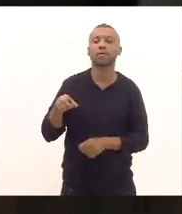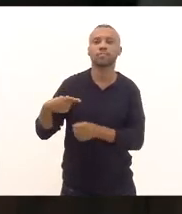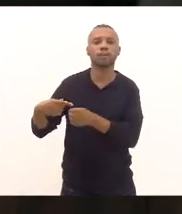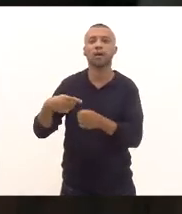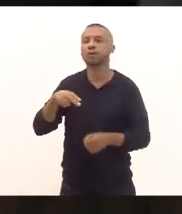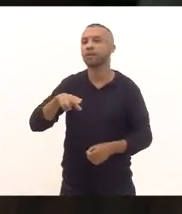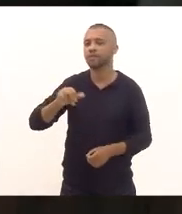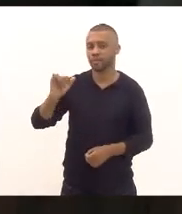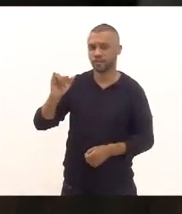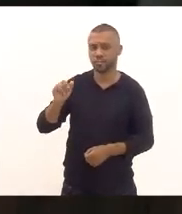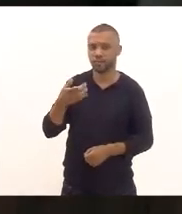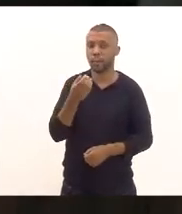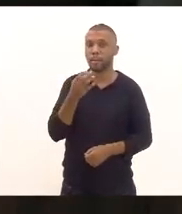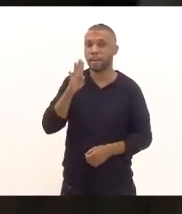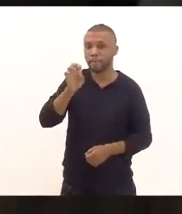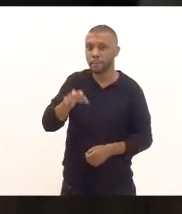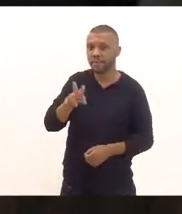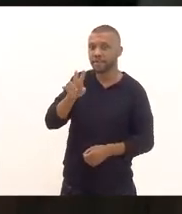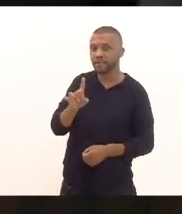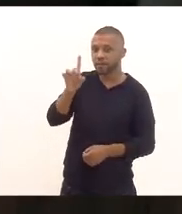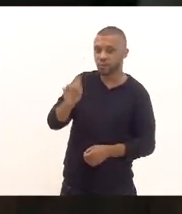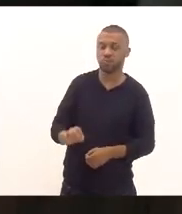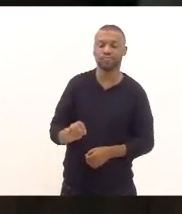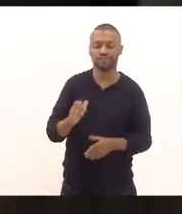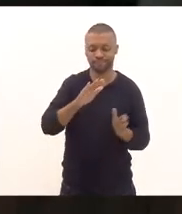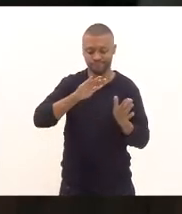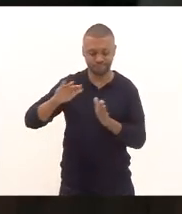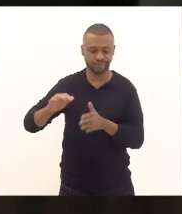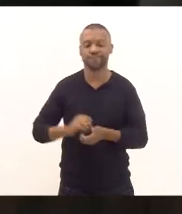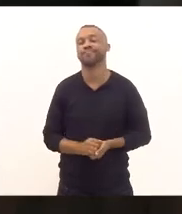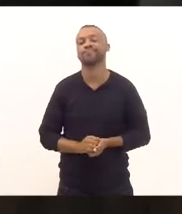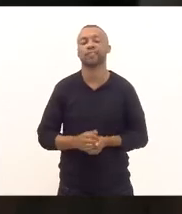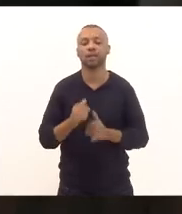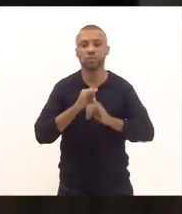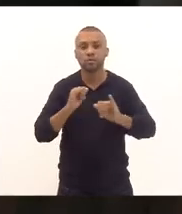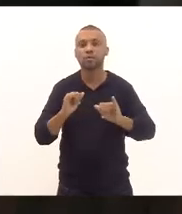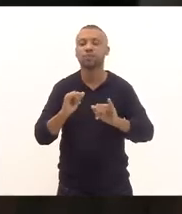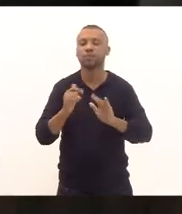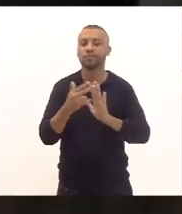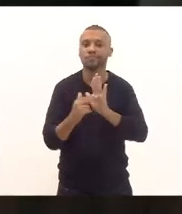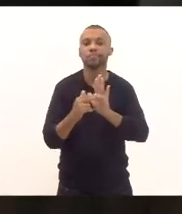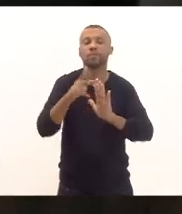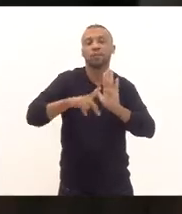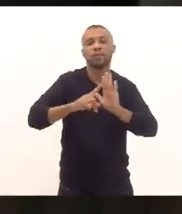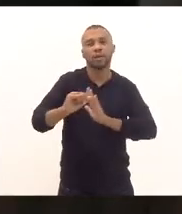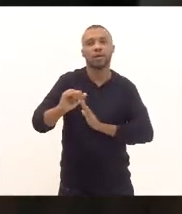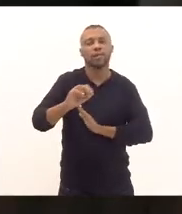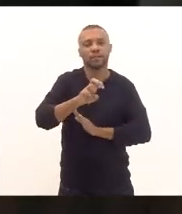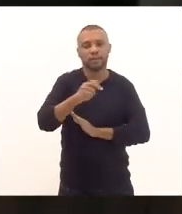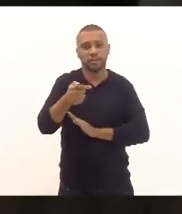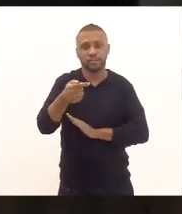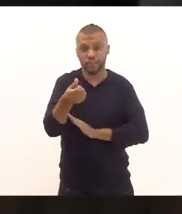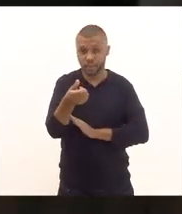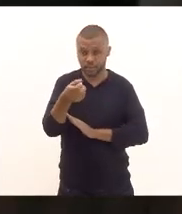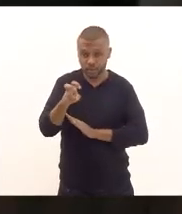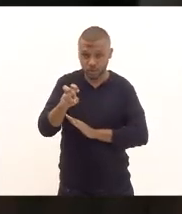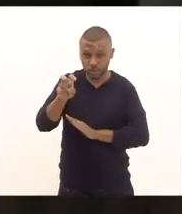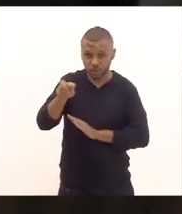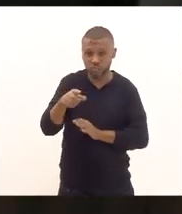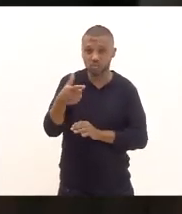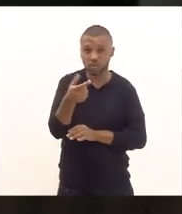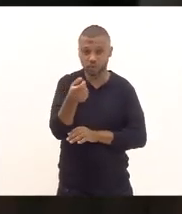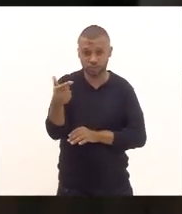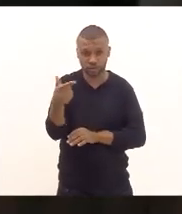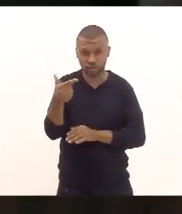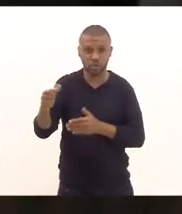seja bem-vindo o anuncio a regime de urgência discussão única projeto de lei 5765 de 22 de